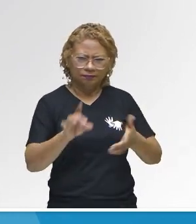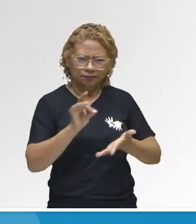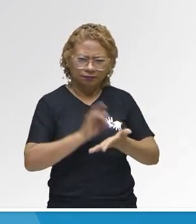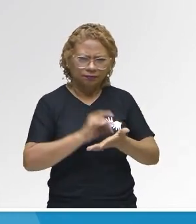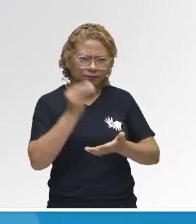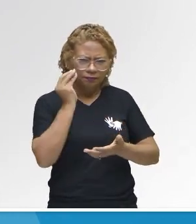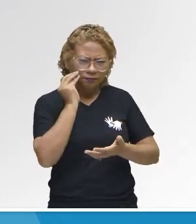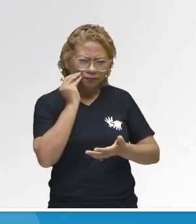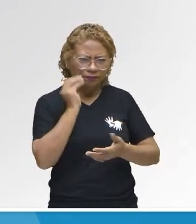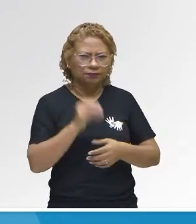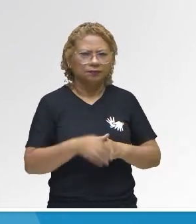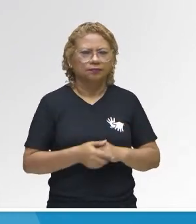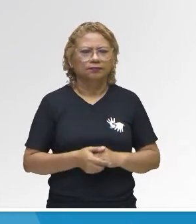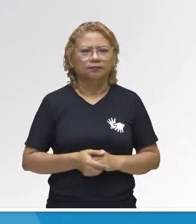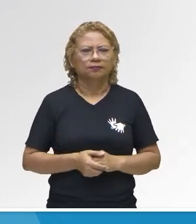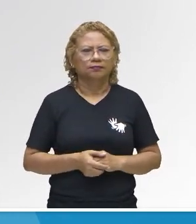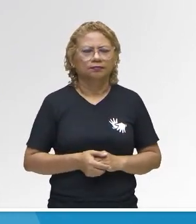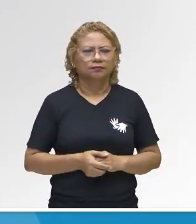analisar então?